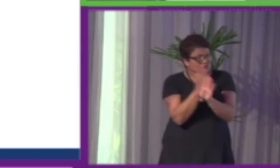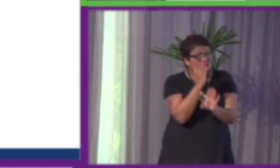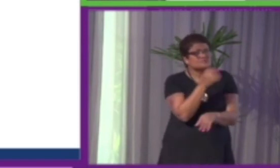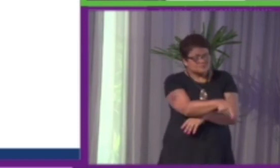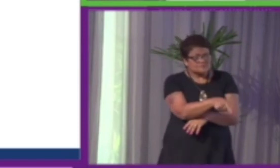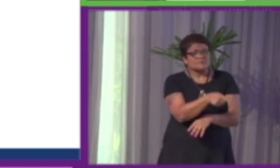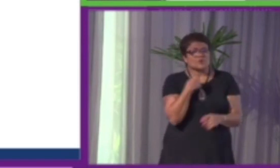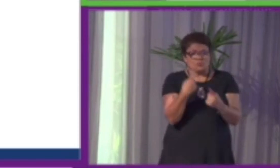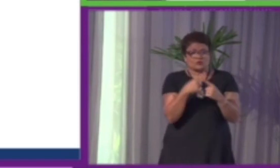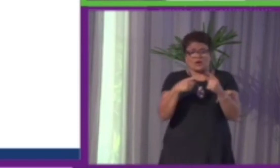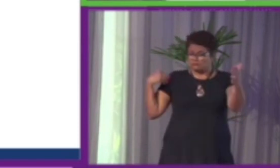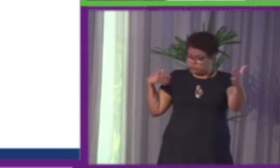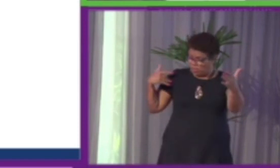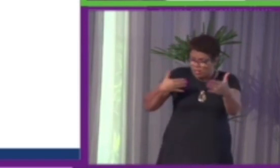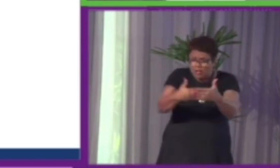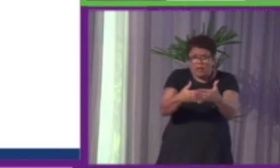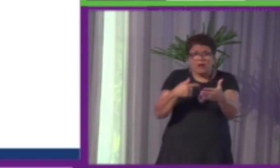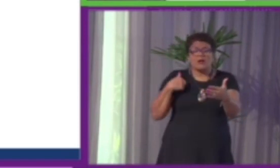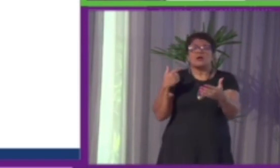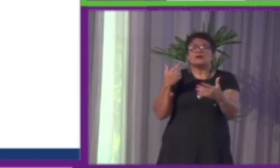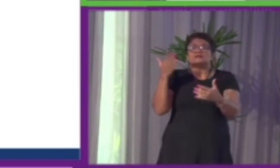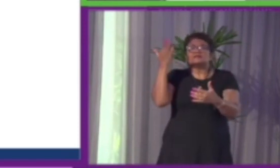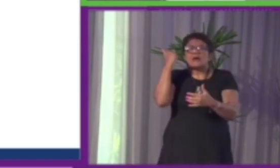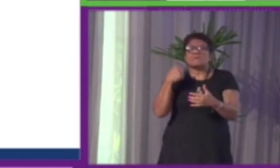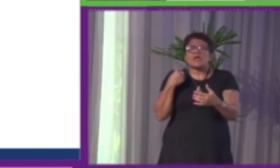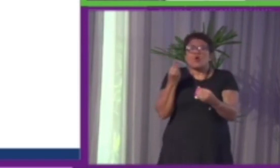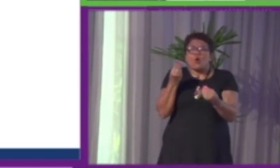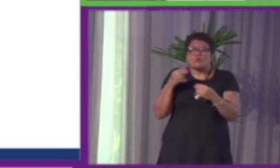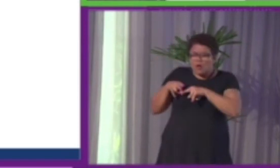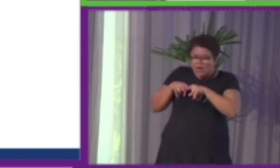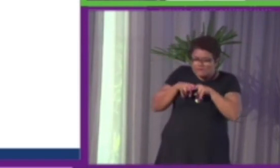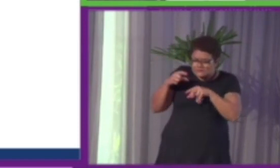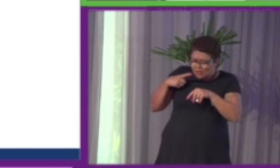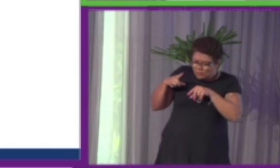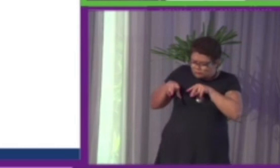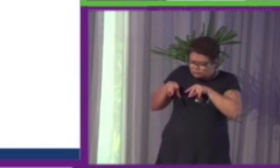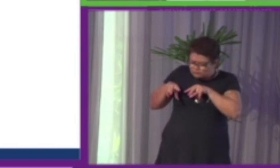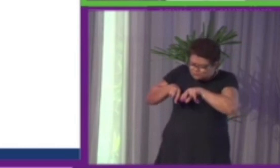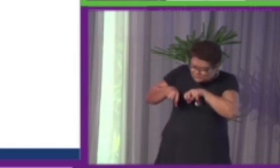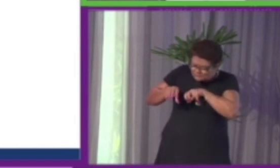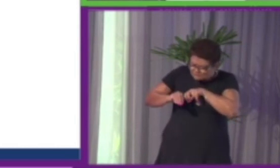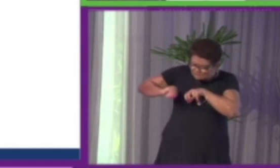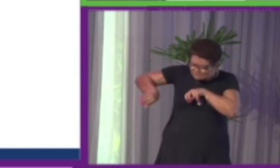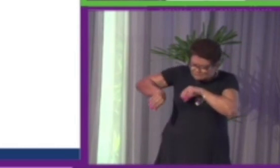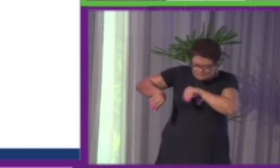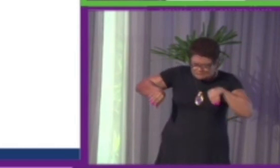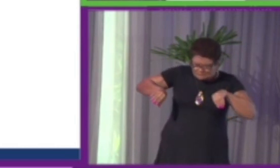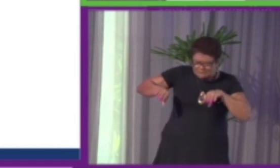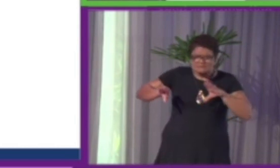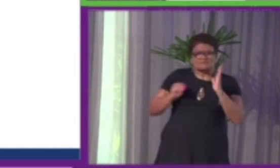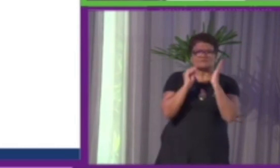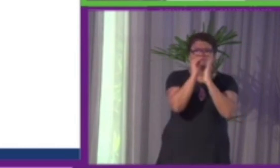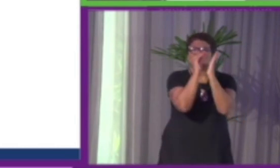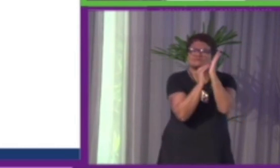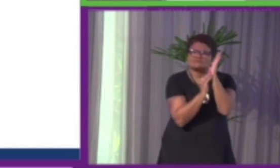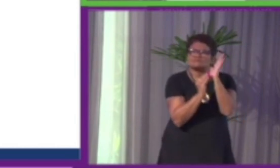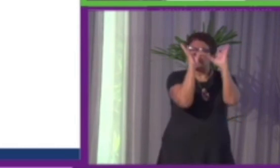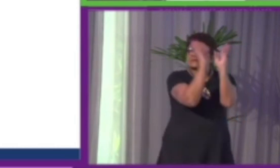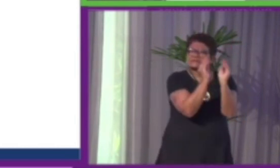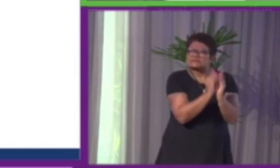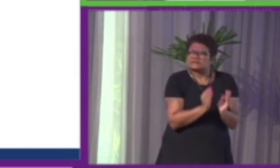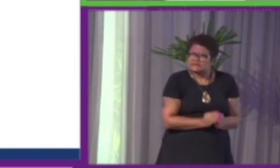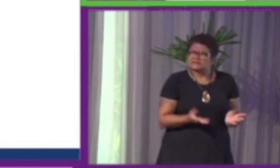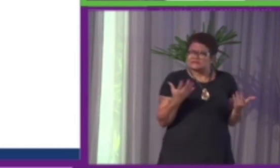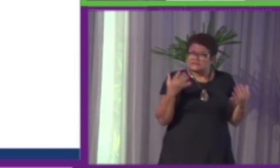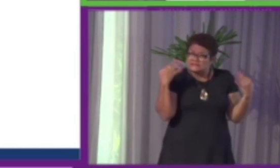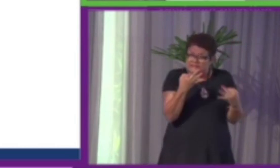dados muito grande, saber filtrar essas informações, como é que a gente vai achar um caso índice numa base retrospectiva de dados, mas, obviamente, a